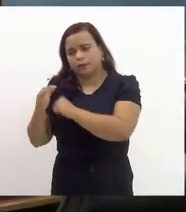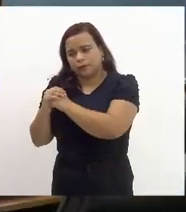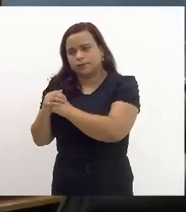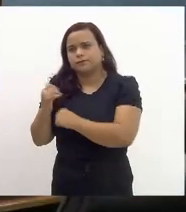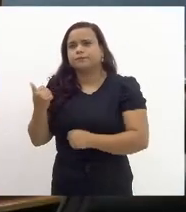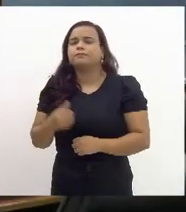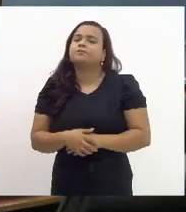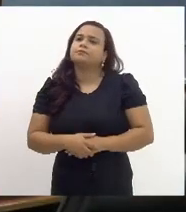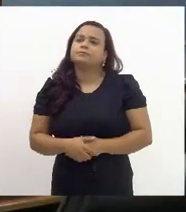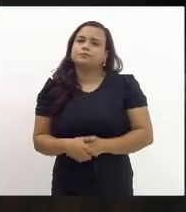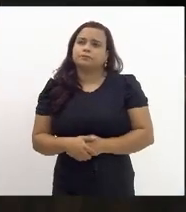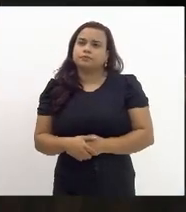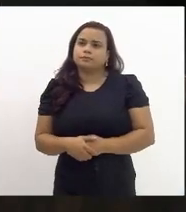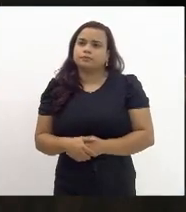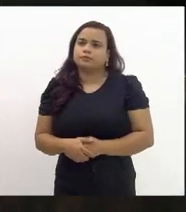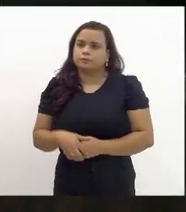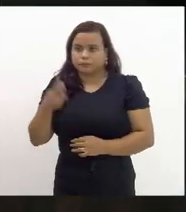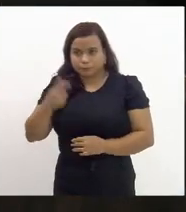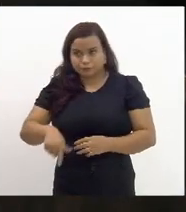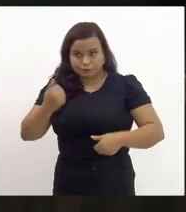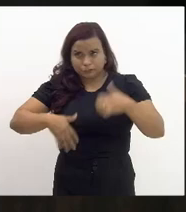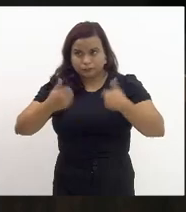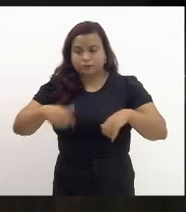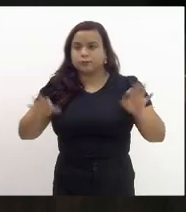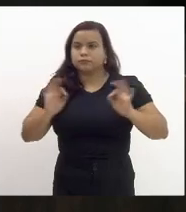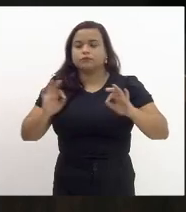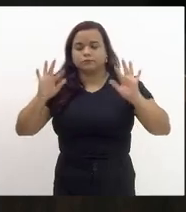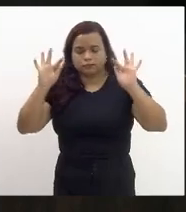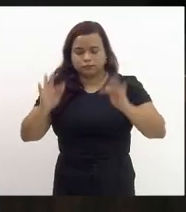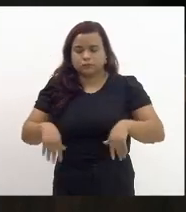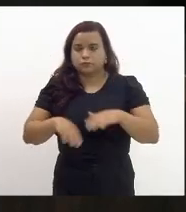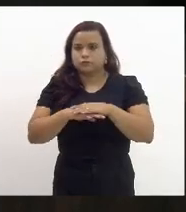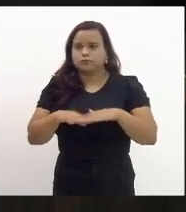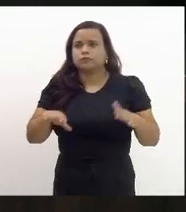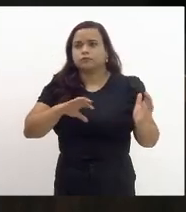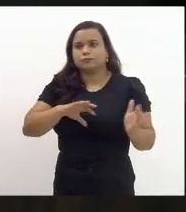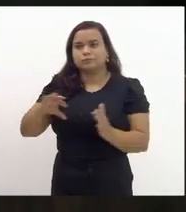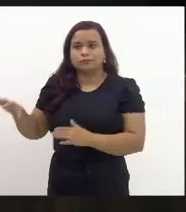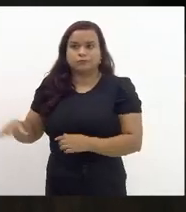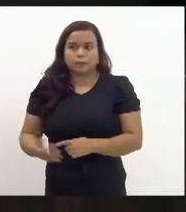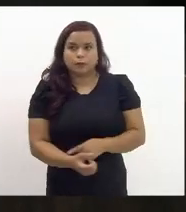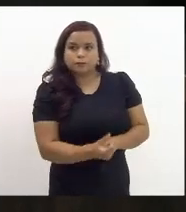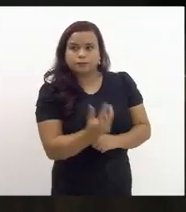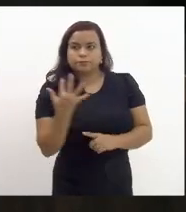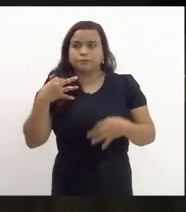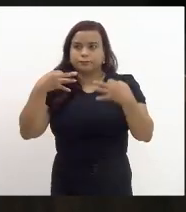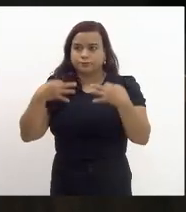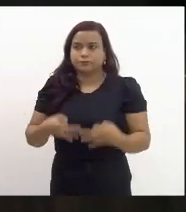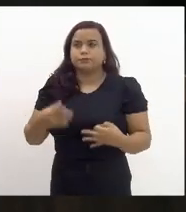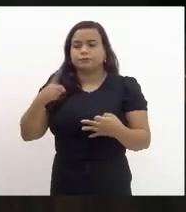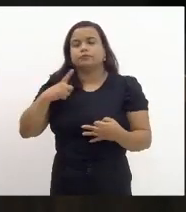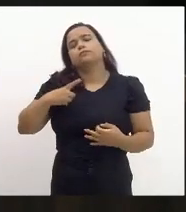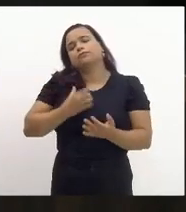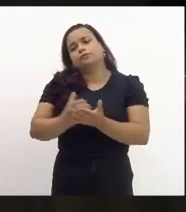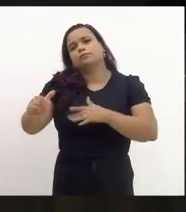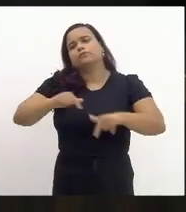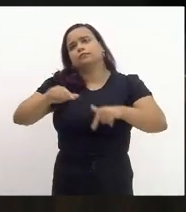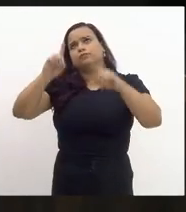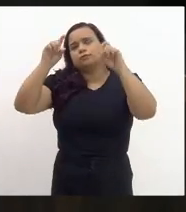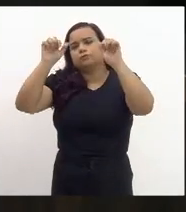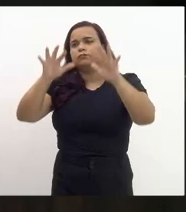Amém. Nada mais a tratar na ordem do dia, mesmo está encerrado. Havendo o número legal e sobre a proteção de Deus, iniciamos os nossos